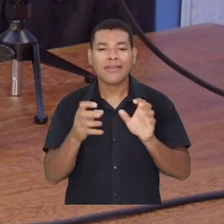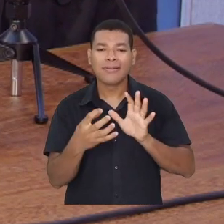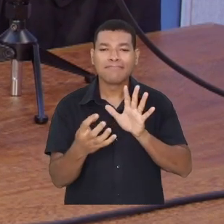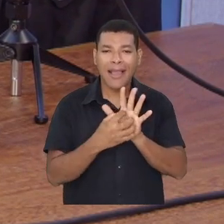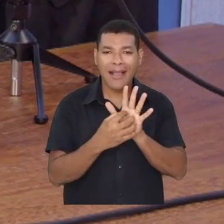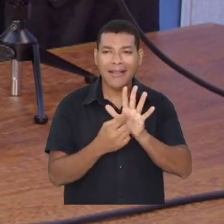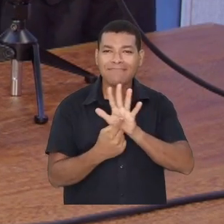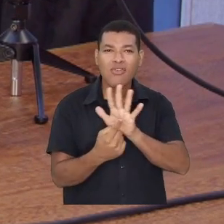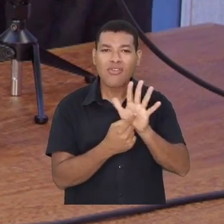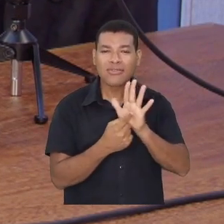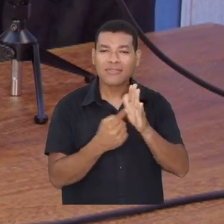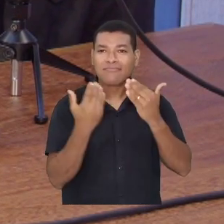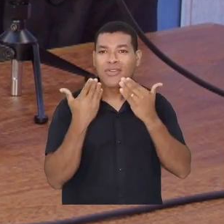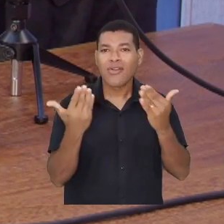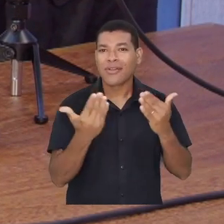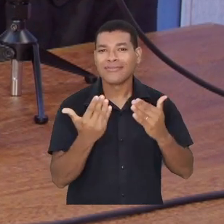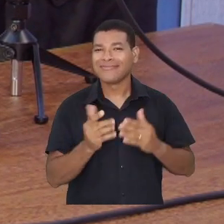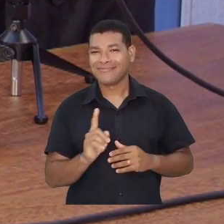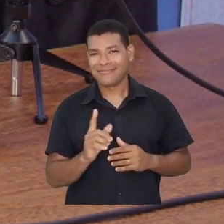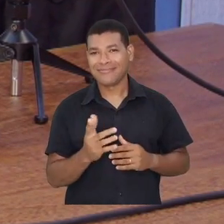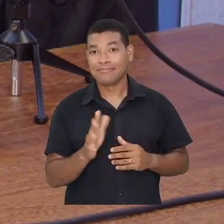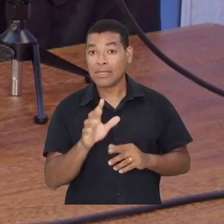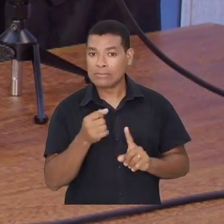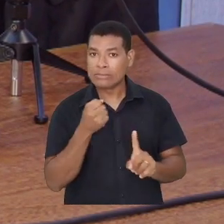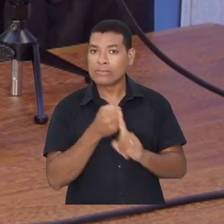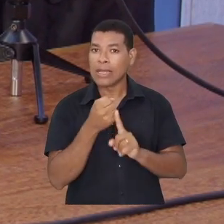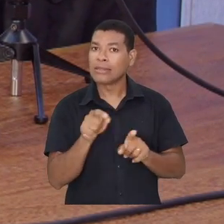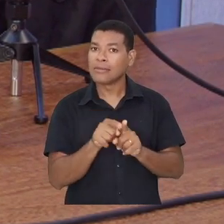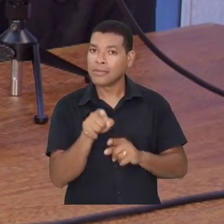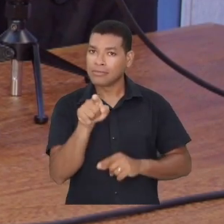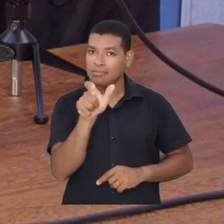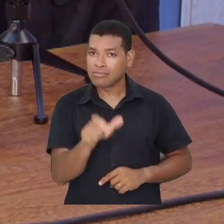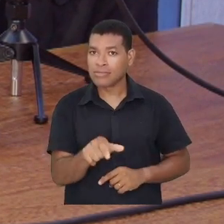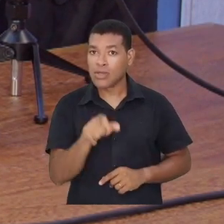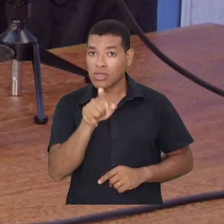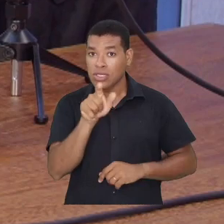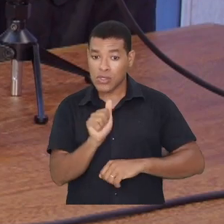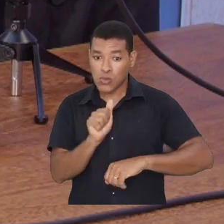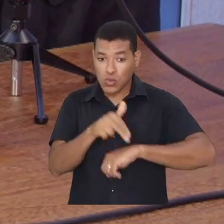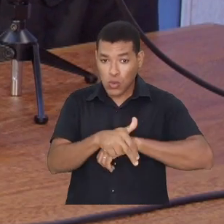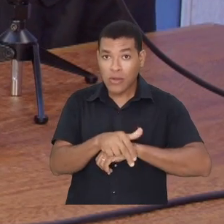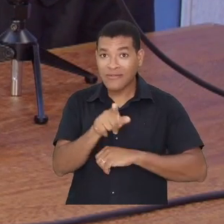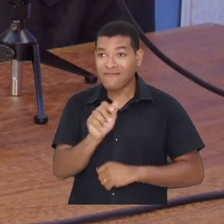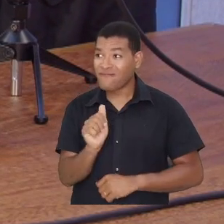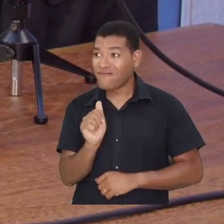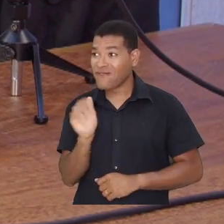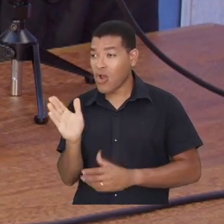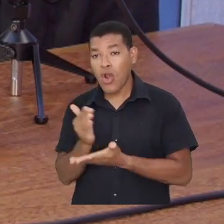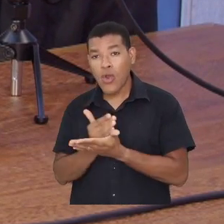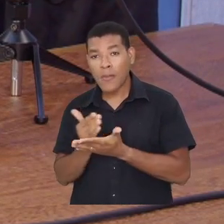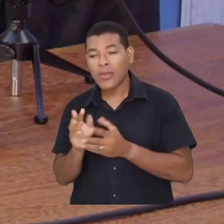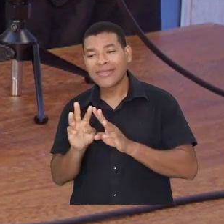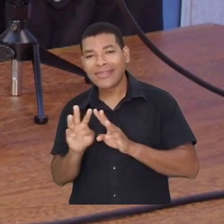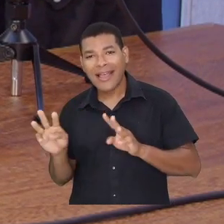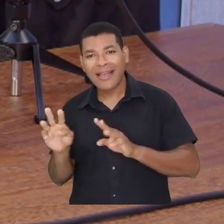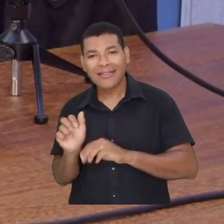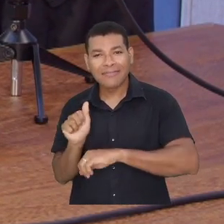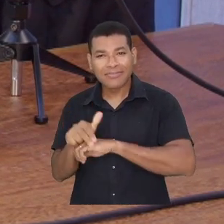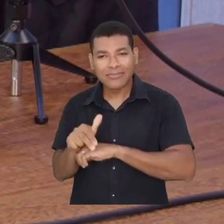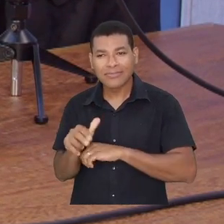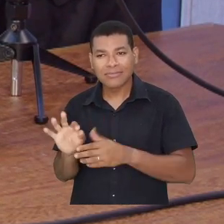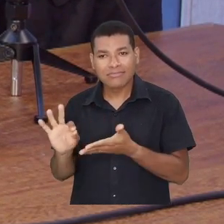Então, uhum, depois que você entra, você ainda é muito impactado. Depois que você entra, tudo aquilo que você viu externamente, desde o site de carreira,